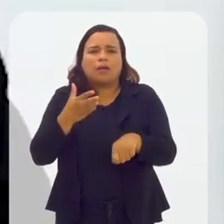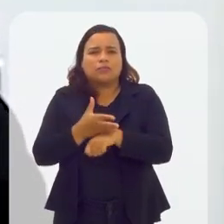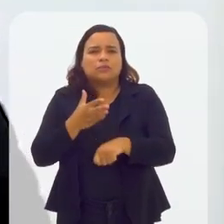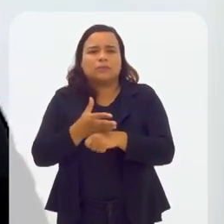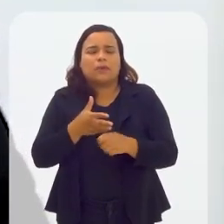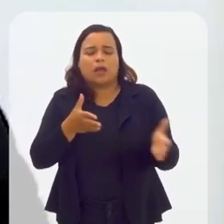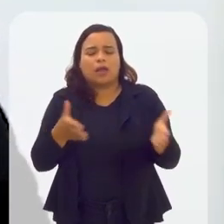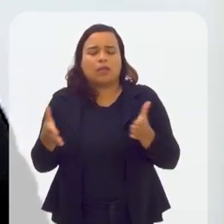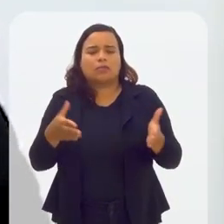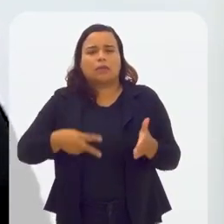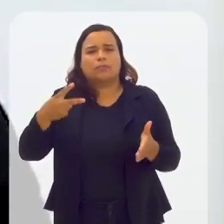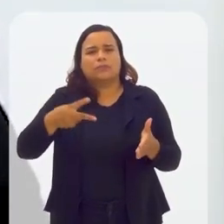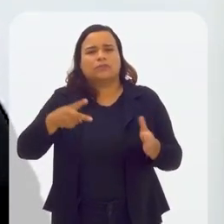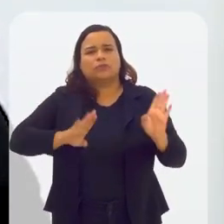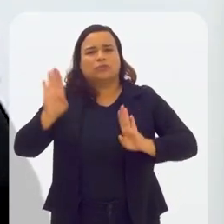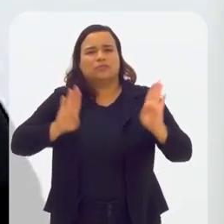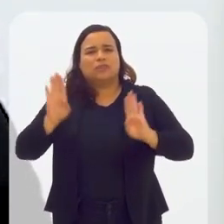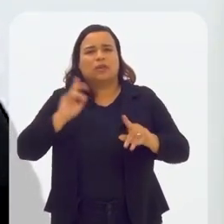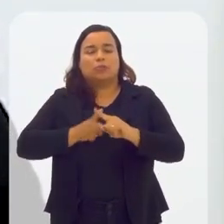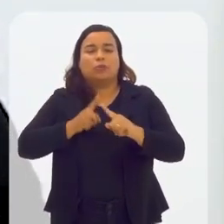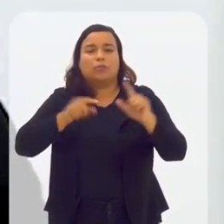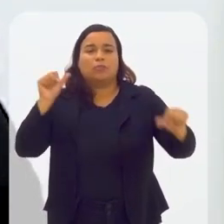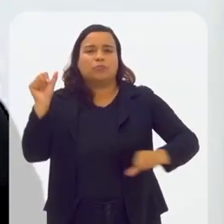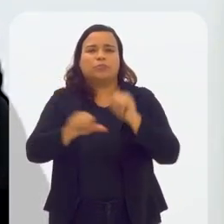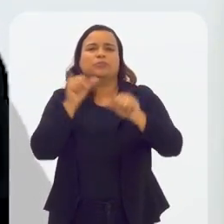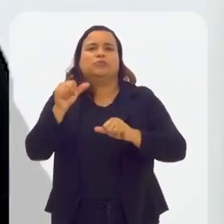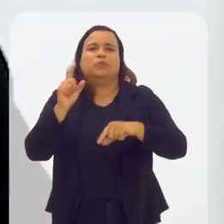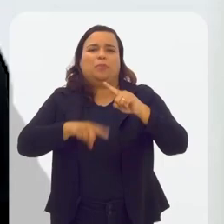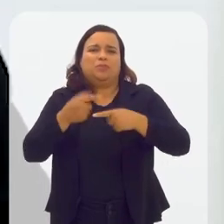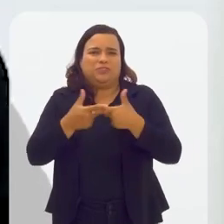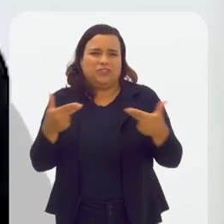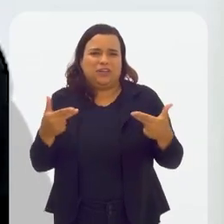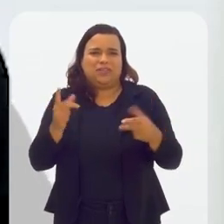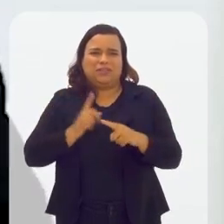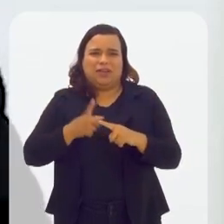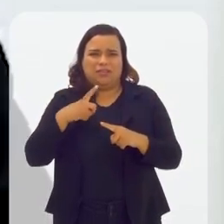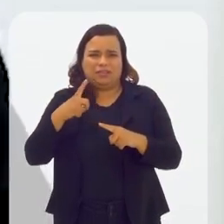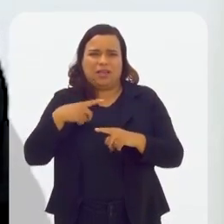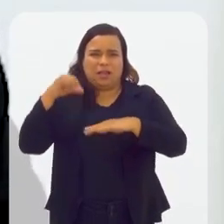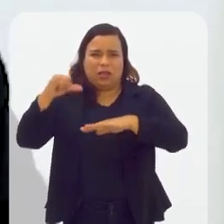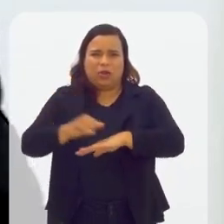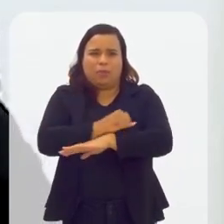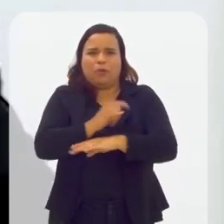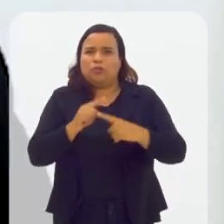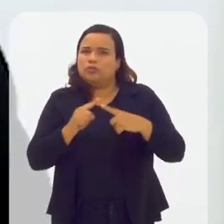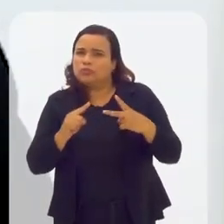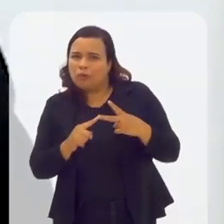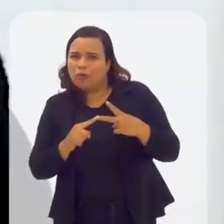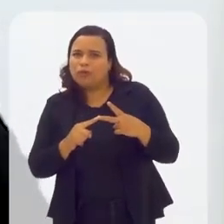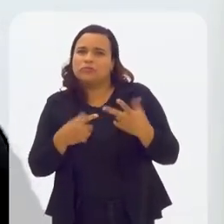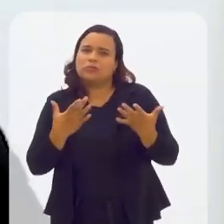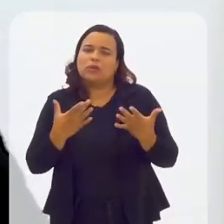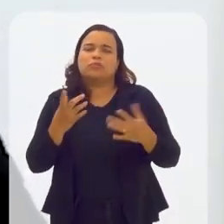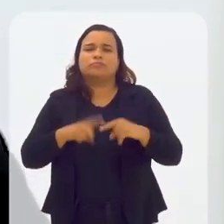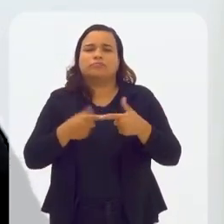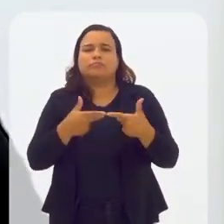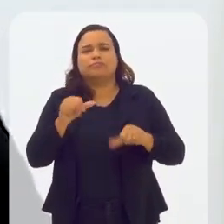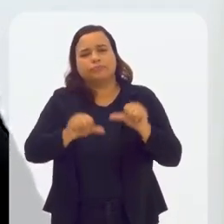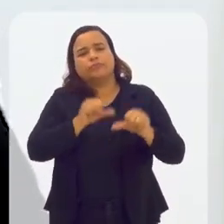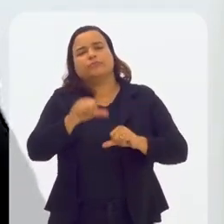da segunda etapa de licitação, porque o objeto mudou. Porque, na medida em que você tem dois aeroportos, mudou o objeto, tá